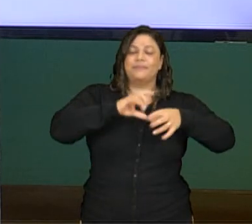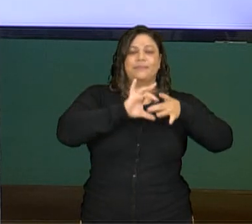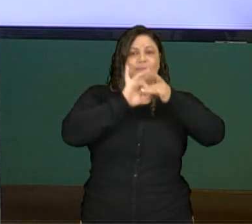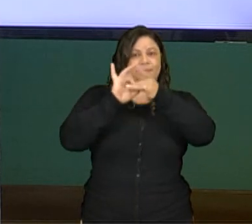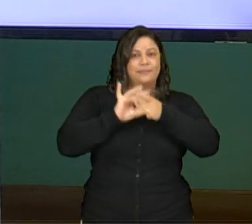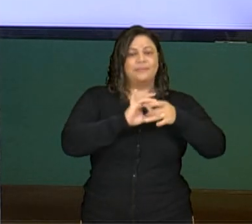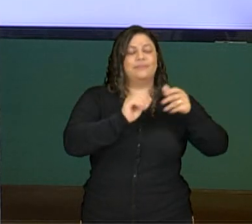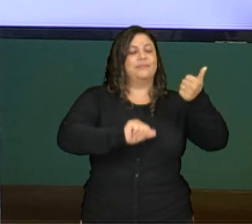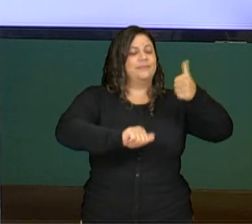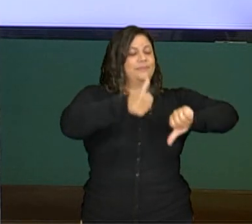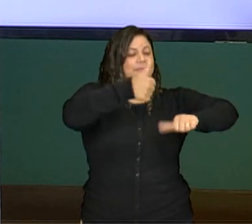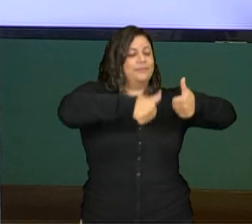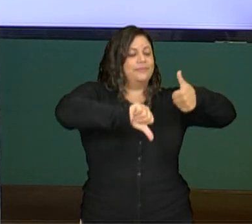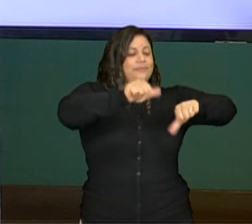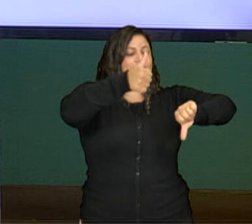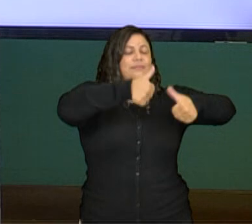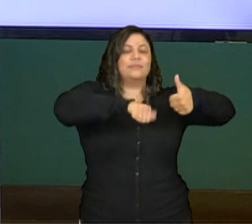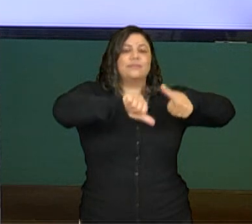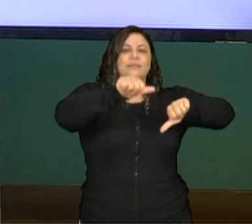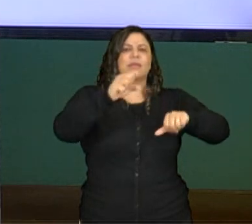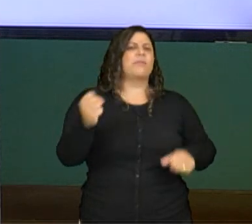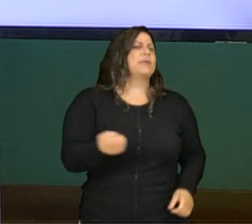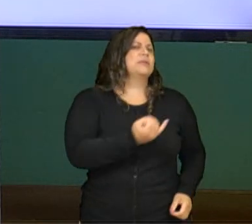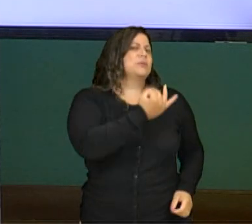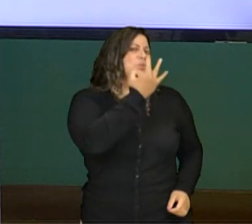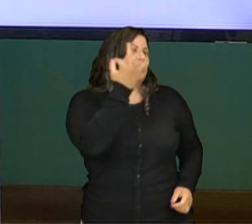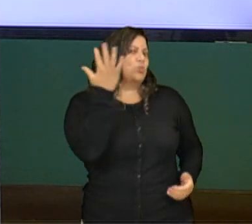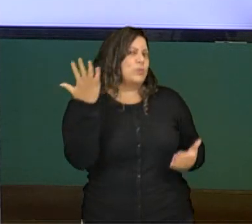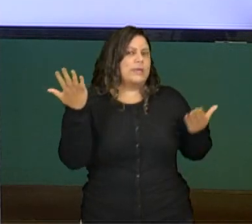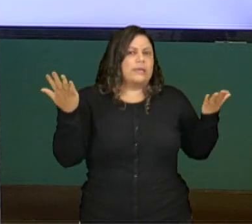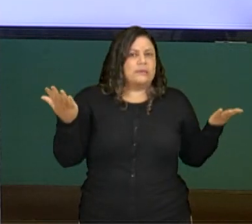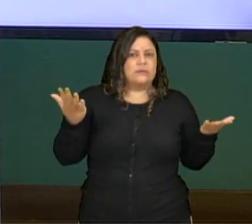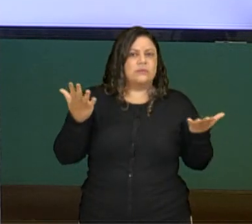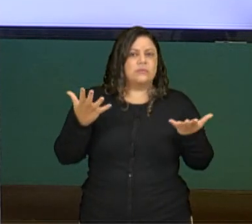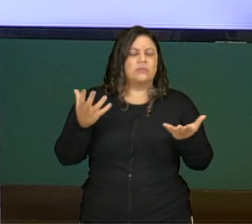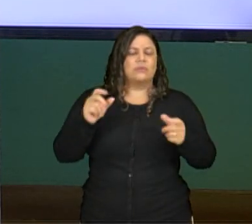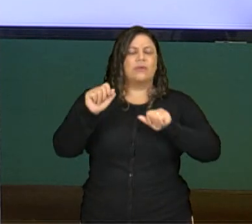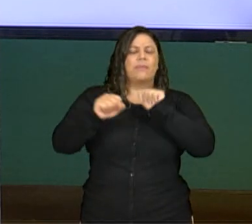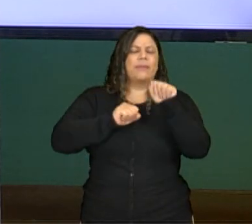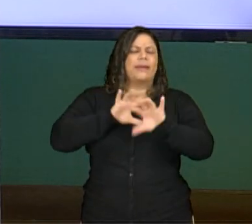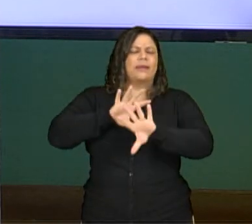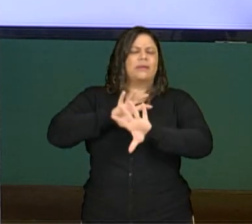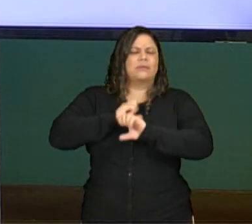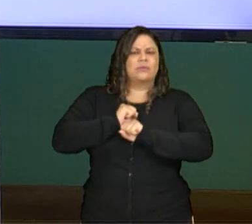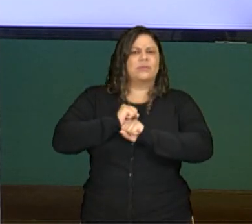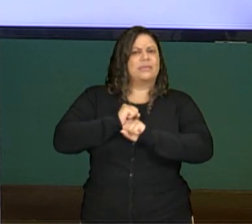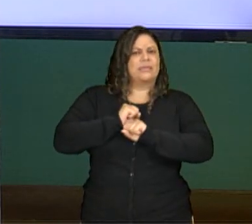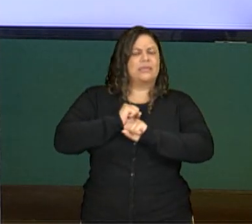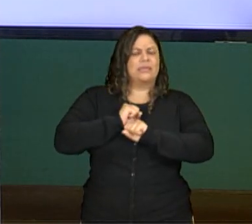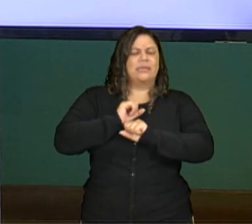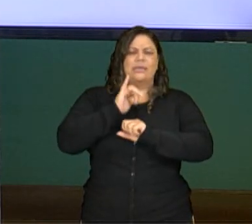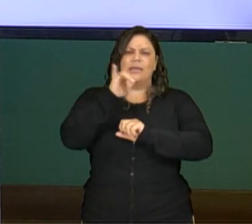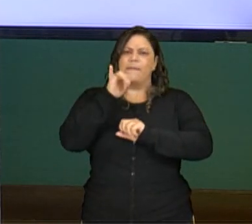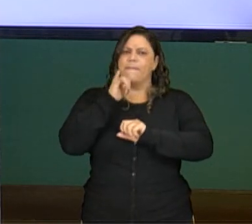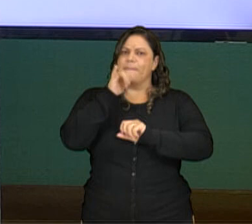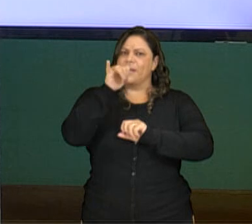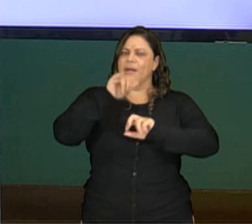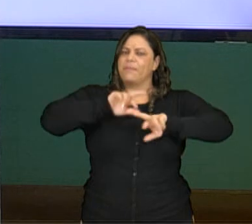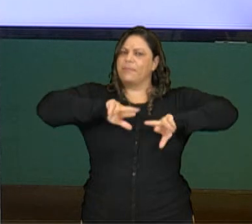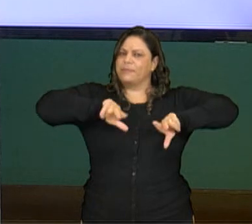quantas ligações químicas esses átomos devem efetuar para adquirir essa estabilidade energética? Eles vão efetuar a